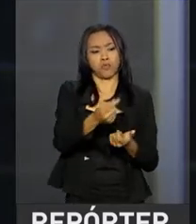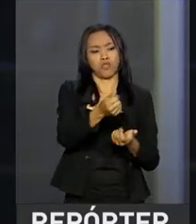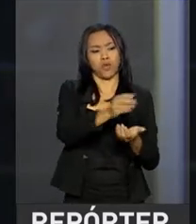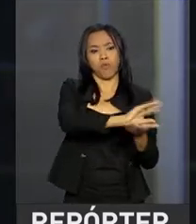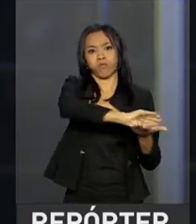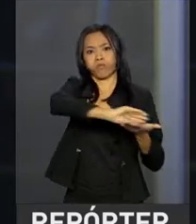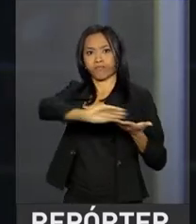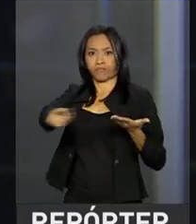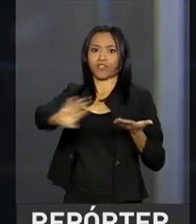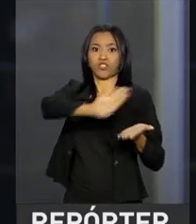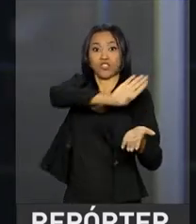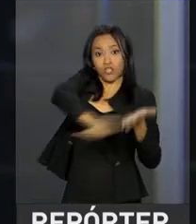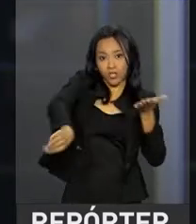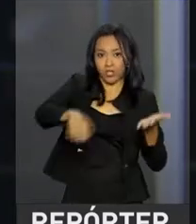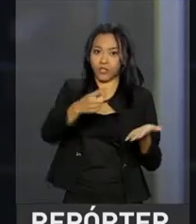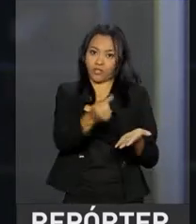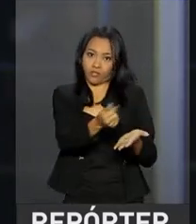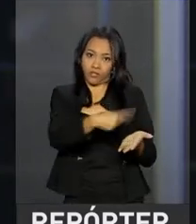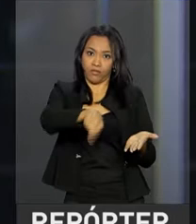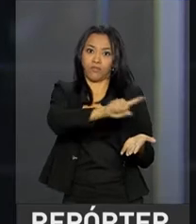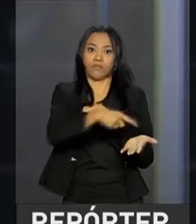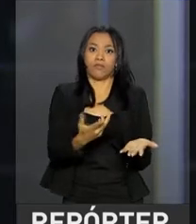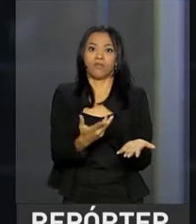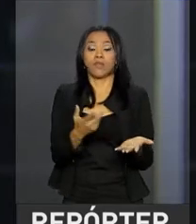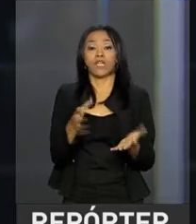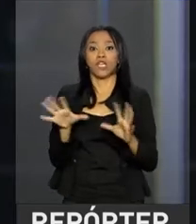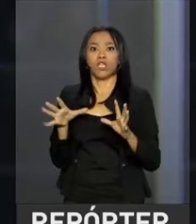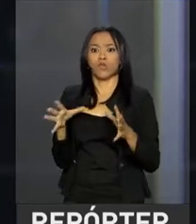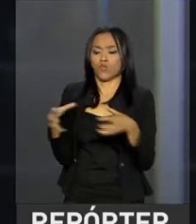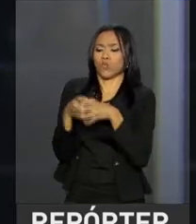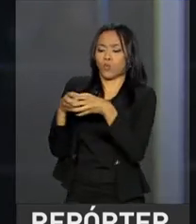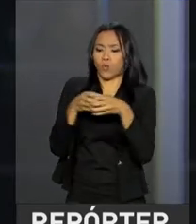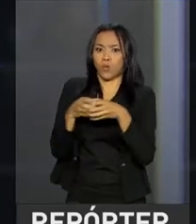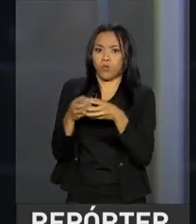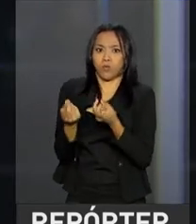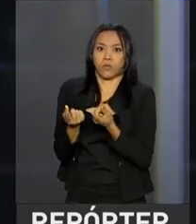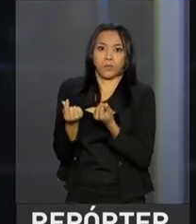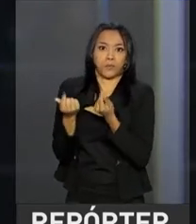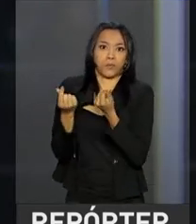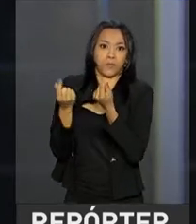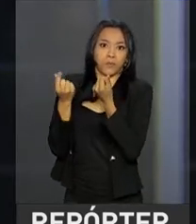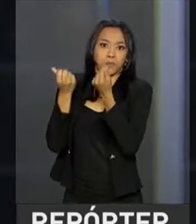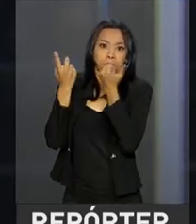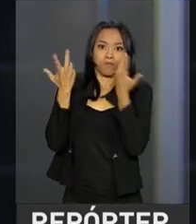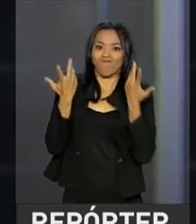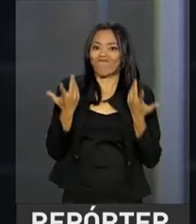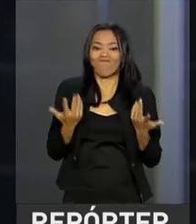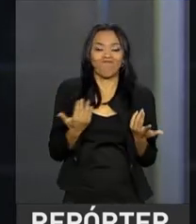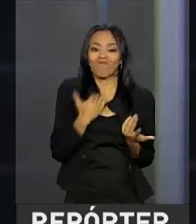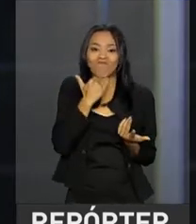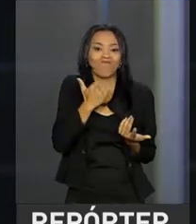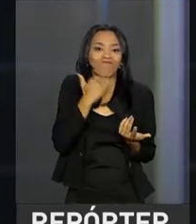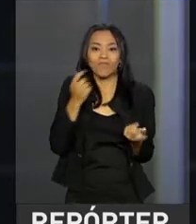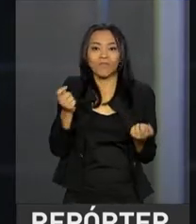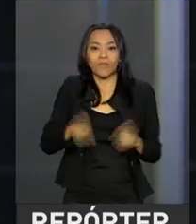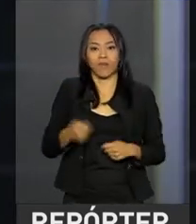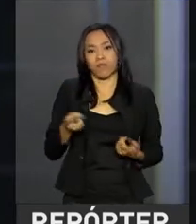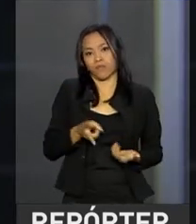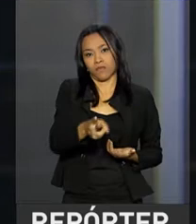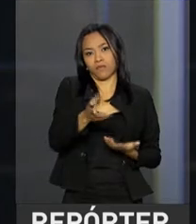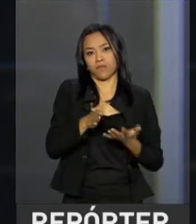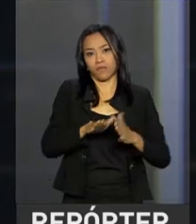precisa concentrando renda é financeiramente insustentável porque as contas